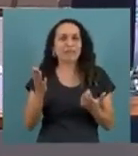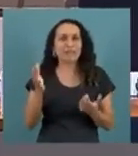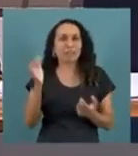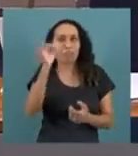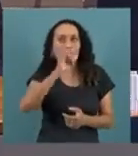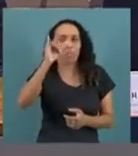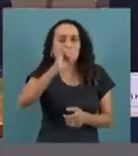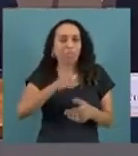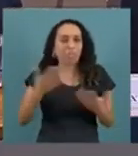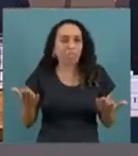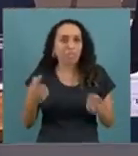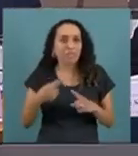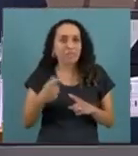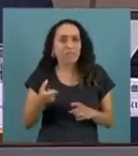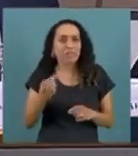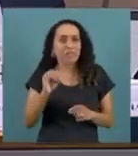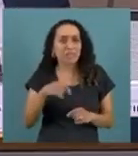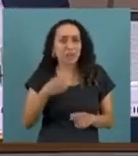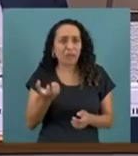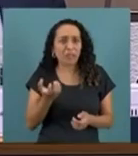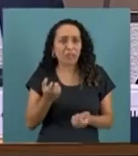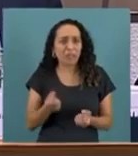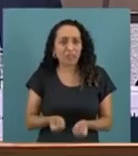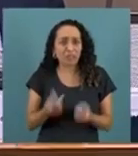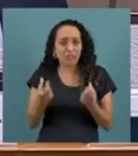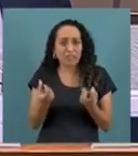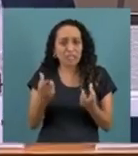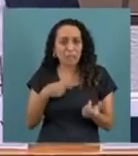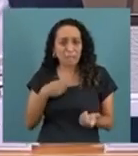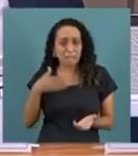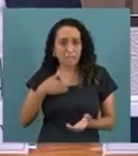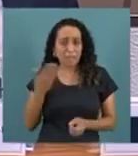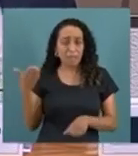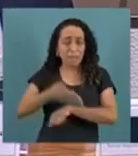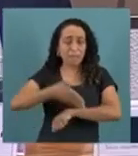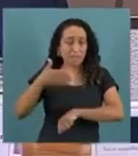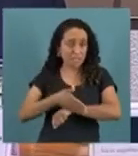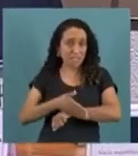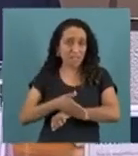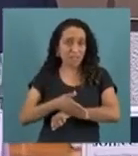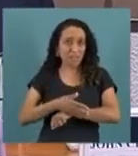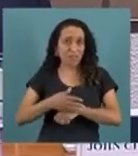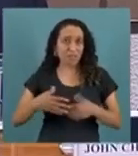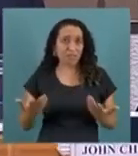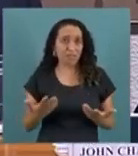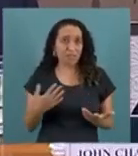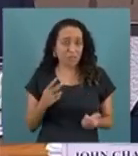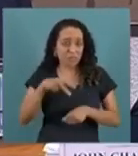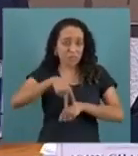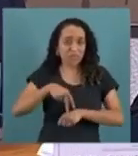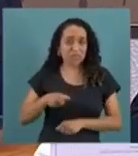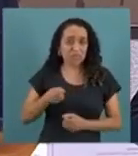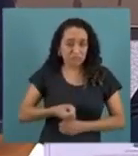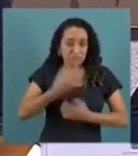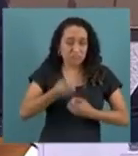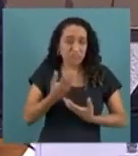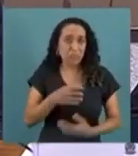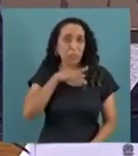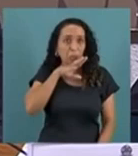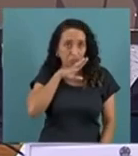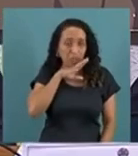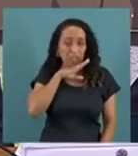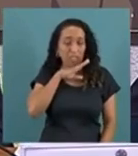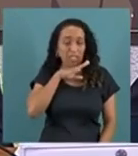existir. Se eu quisesse vender a minha participação, eu não estaria dizendo as coisas ruins que